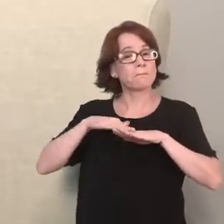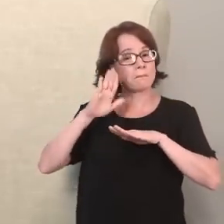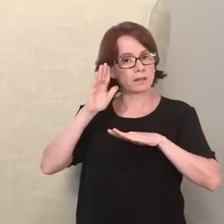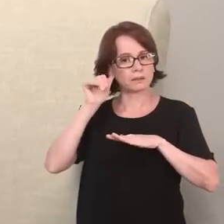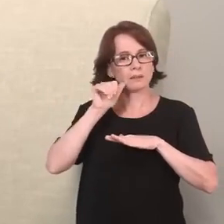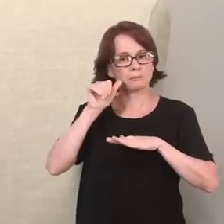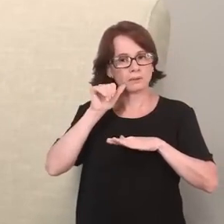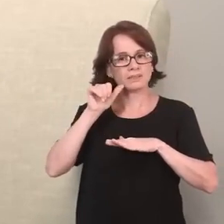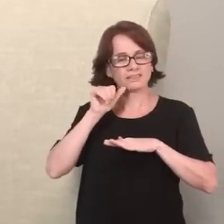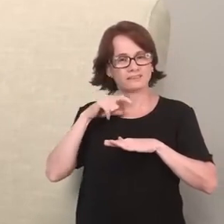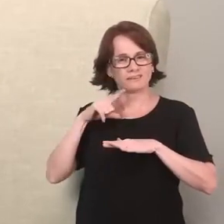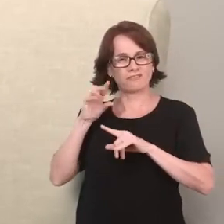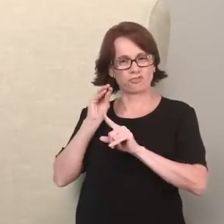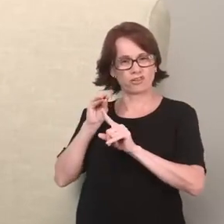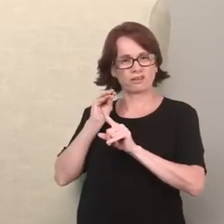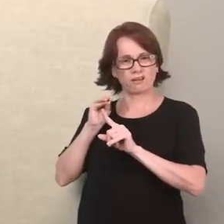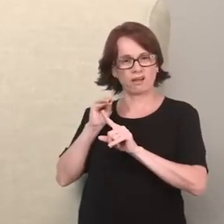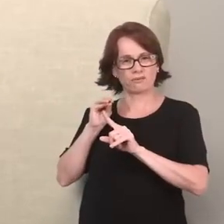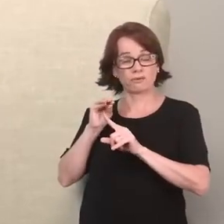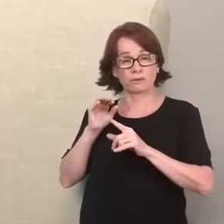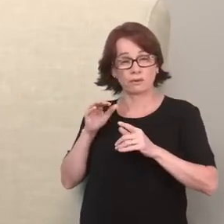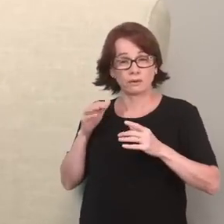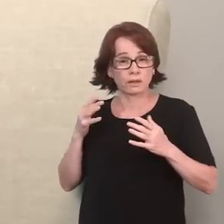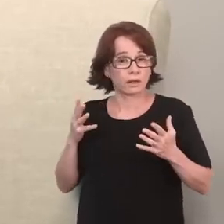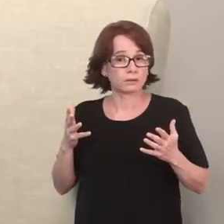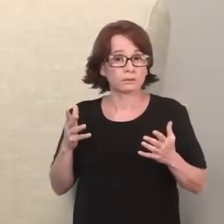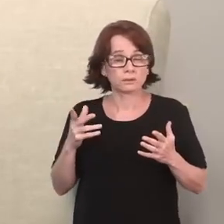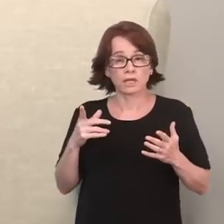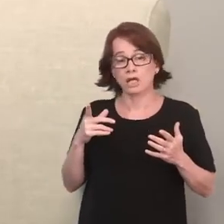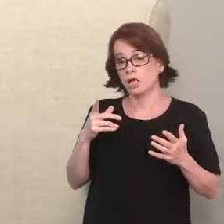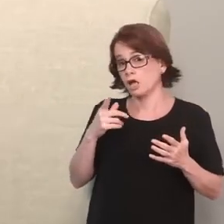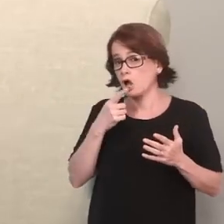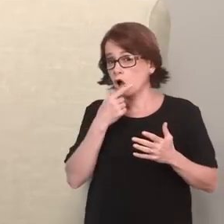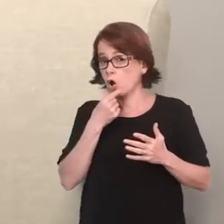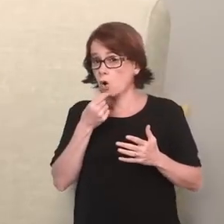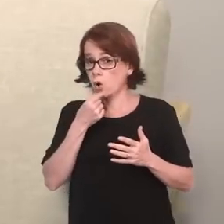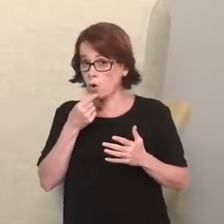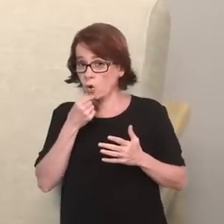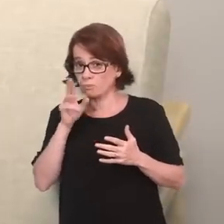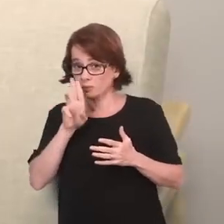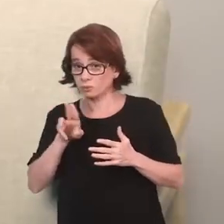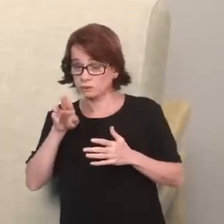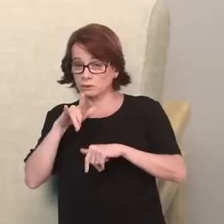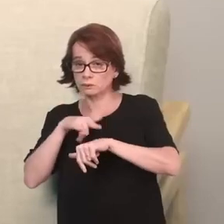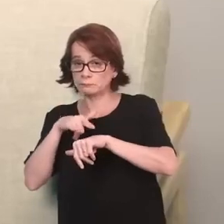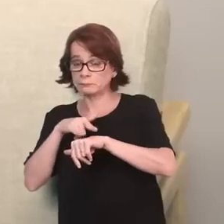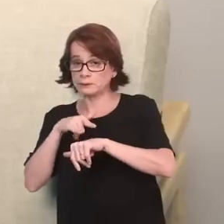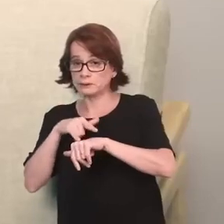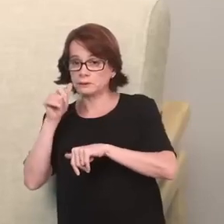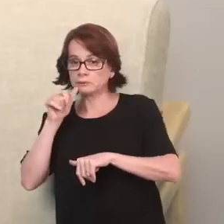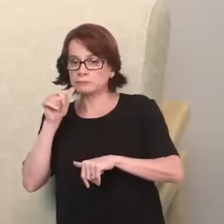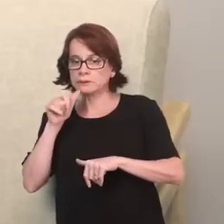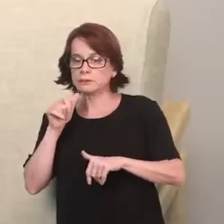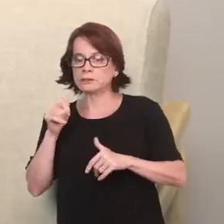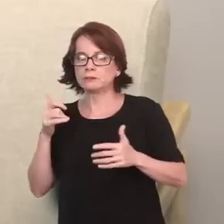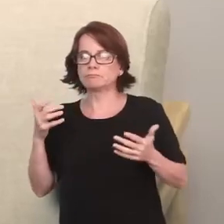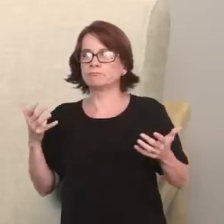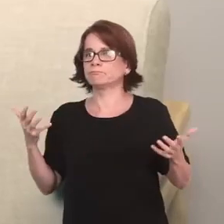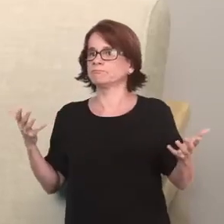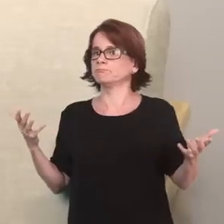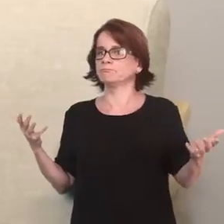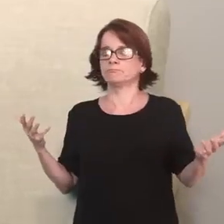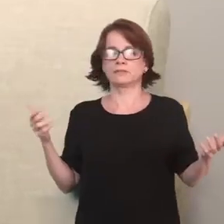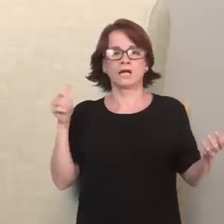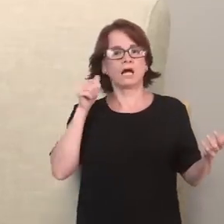as meninas, né, são mais vulneráveis. E aí, quando você põe rapazes, homens, usando o banheiro feminino, né,